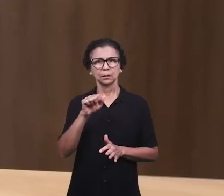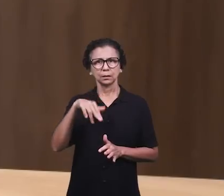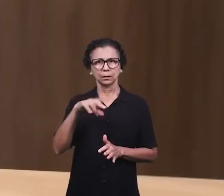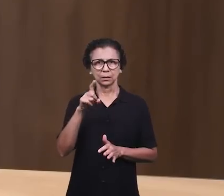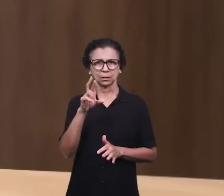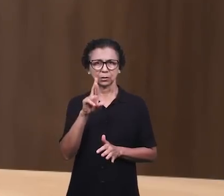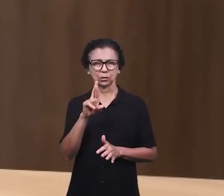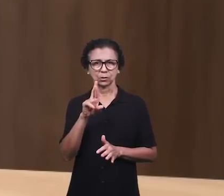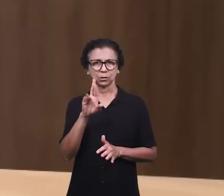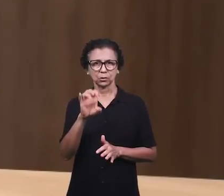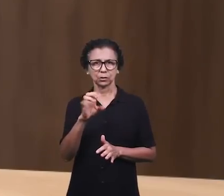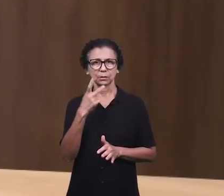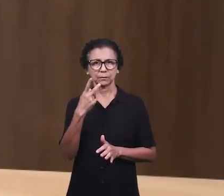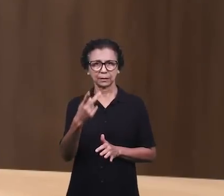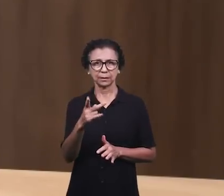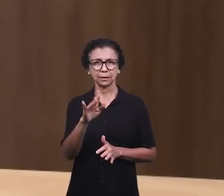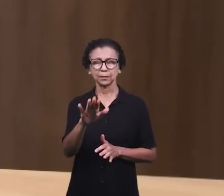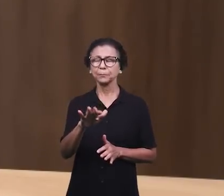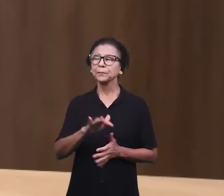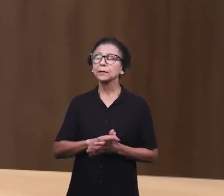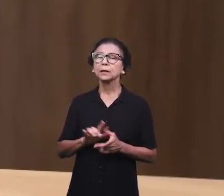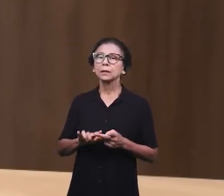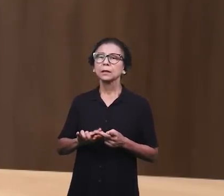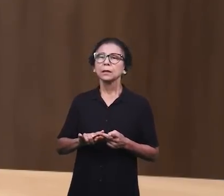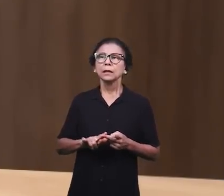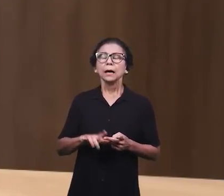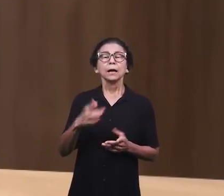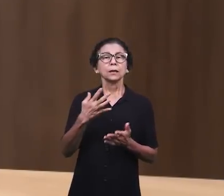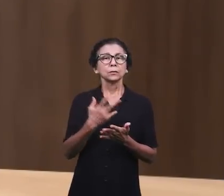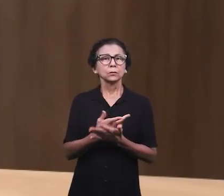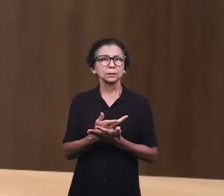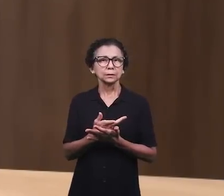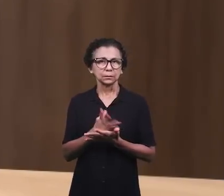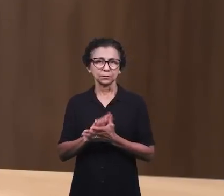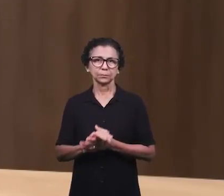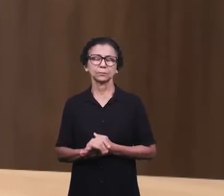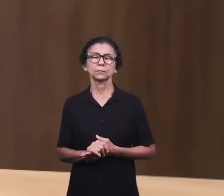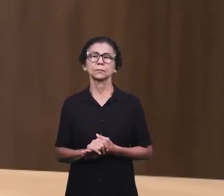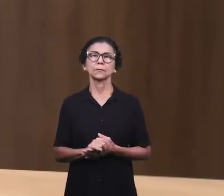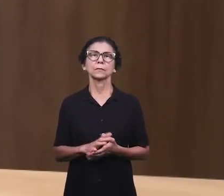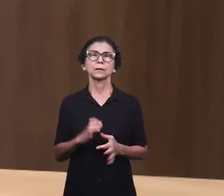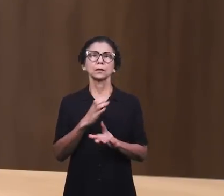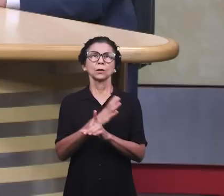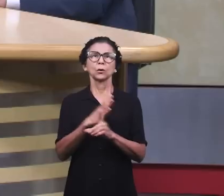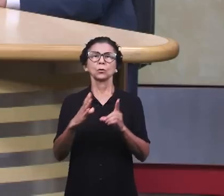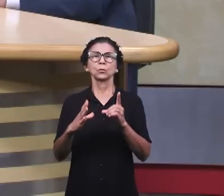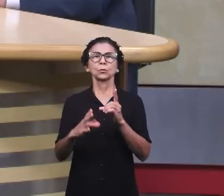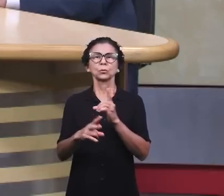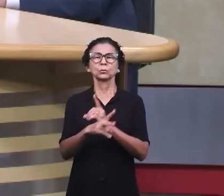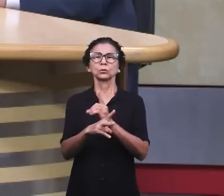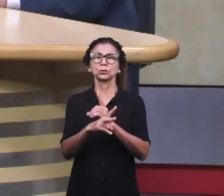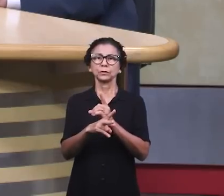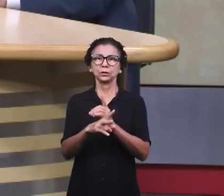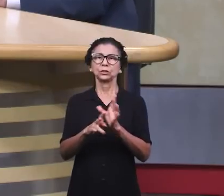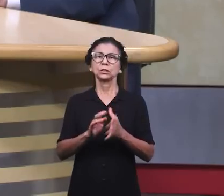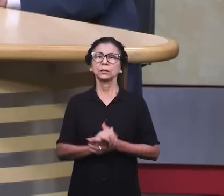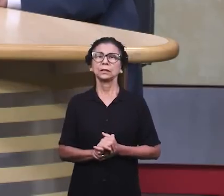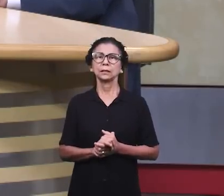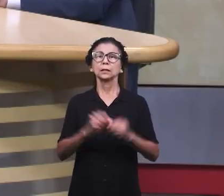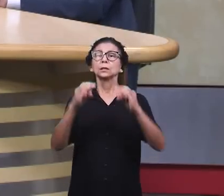deu a revelação, foi numa vigília de pastores. Vigília de pastores, você lembra lá no Manaim? Me lembro, eu estava presente. Estava presente? Estava